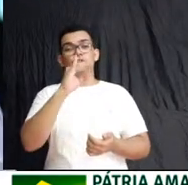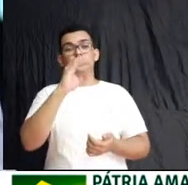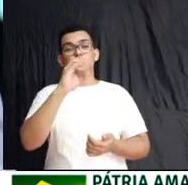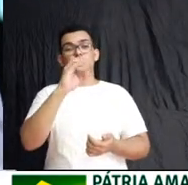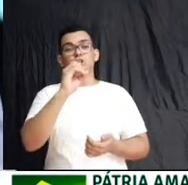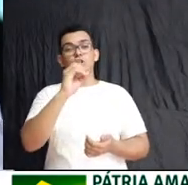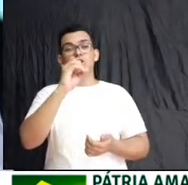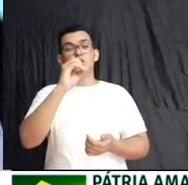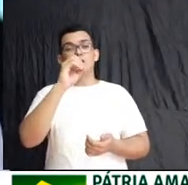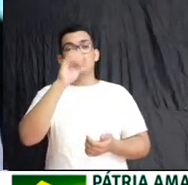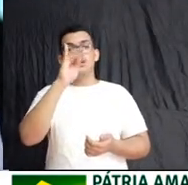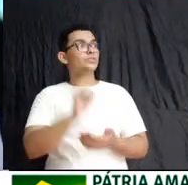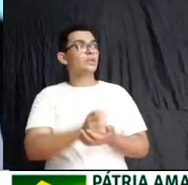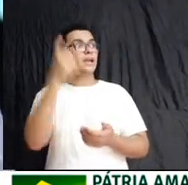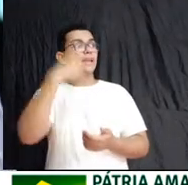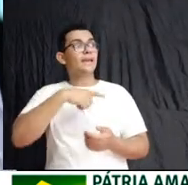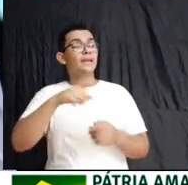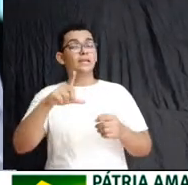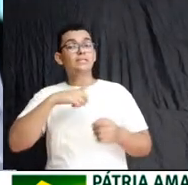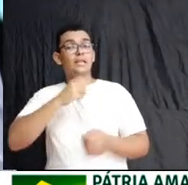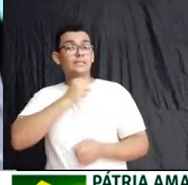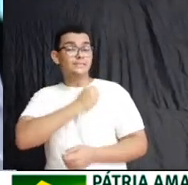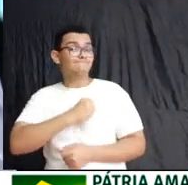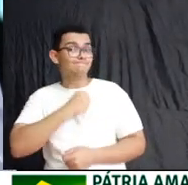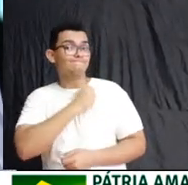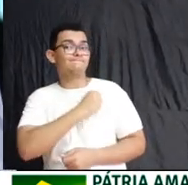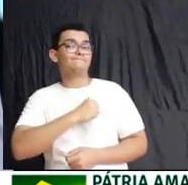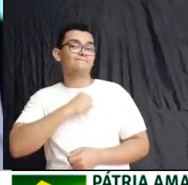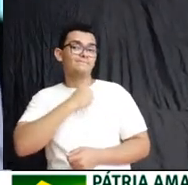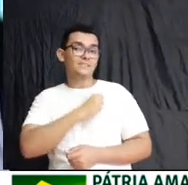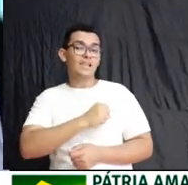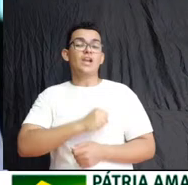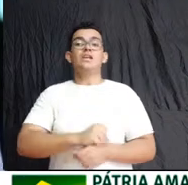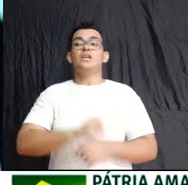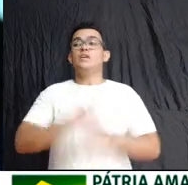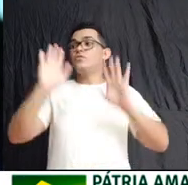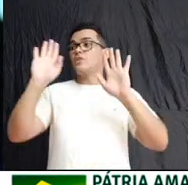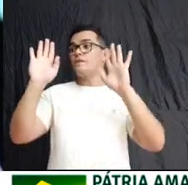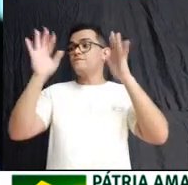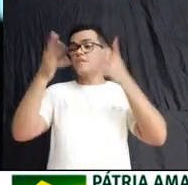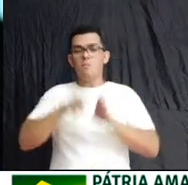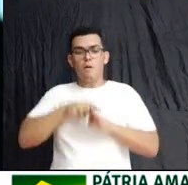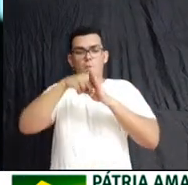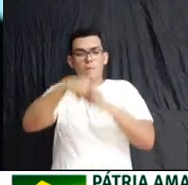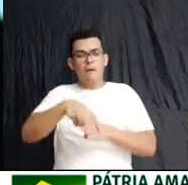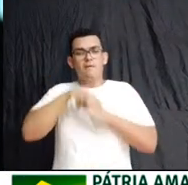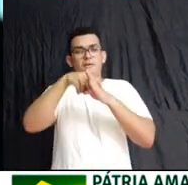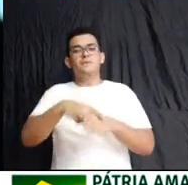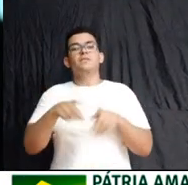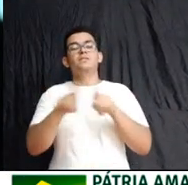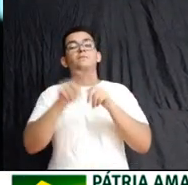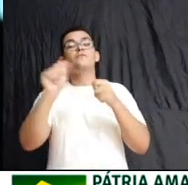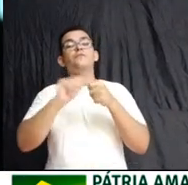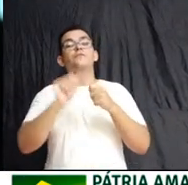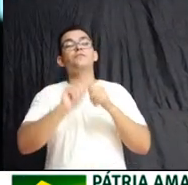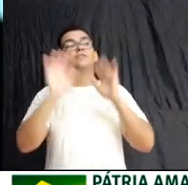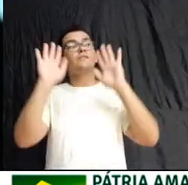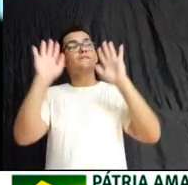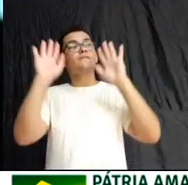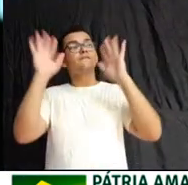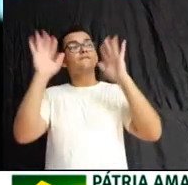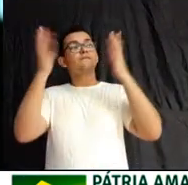com saudade da expojipa já. Fiz muito rodeio dentro do estado de Rondônia e também fora do estado de Rondônia, como, por exemplo, a gente foi lá no Acre, no